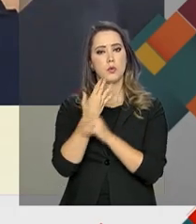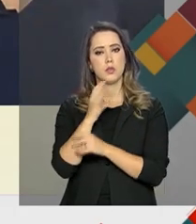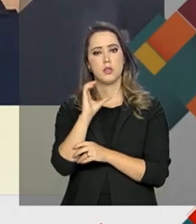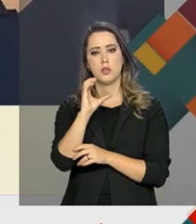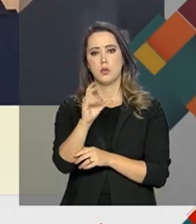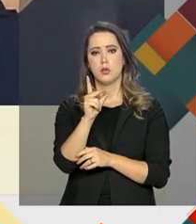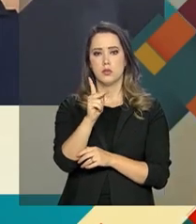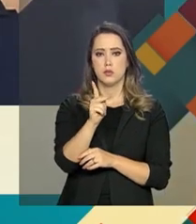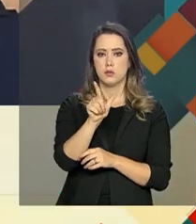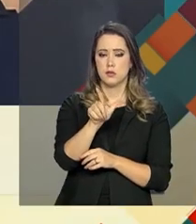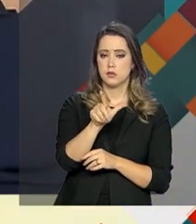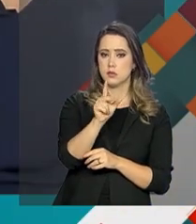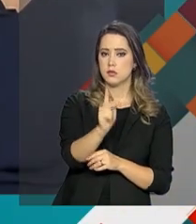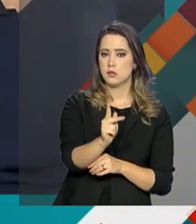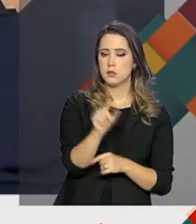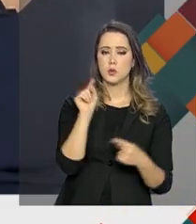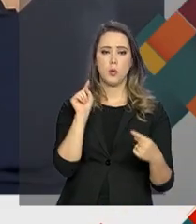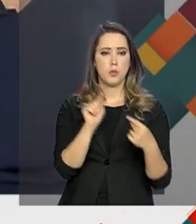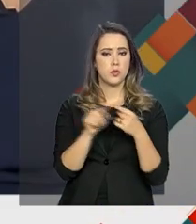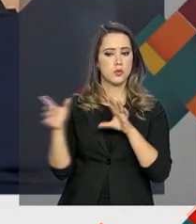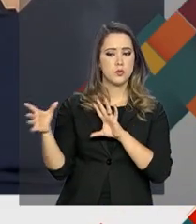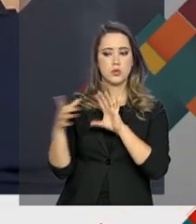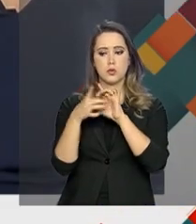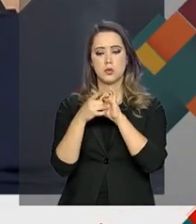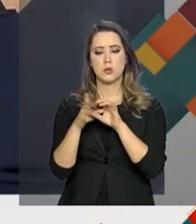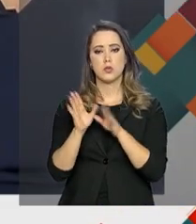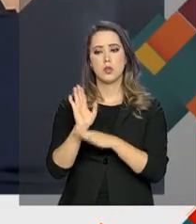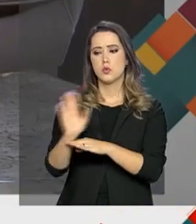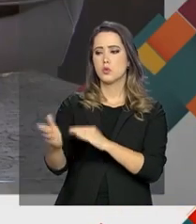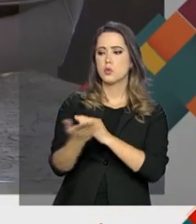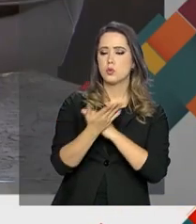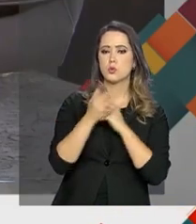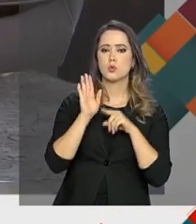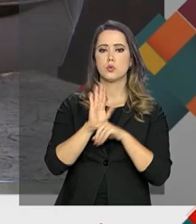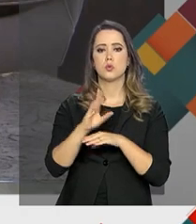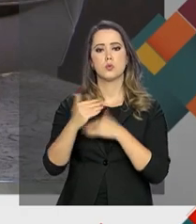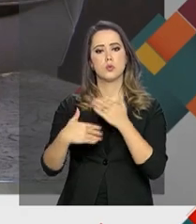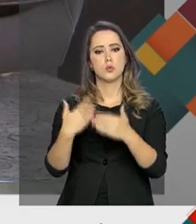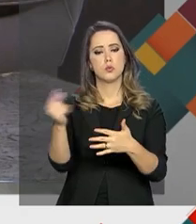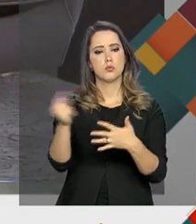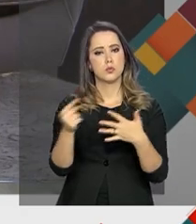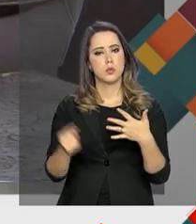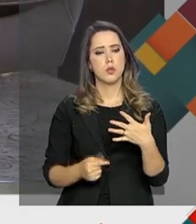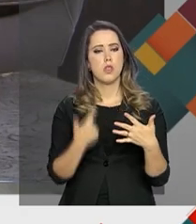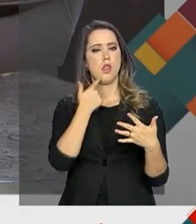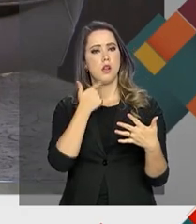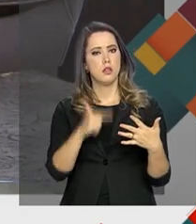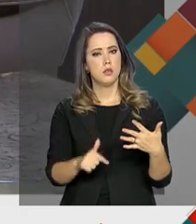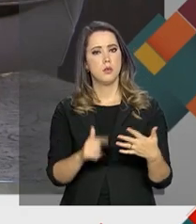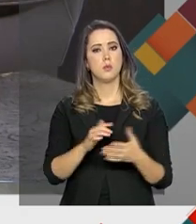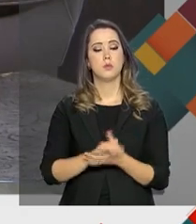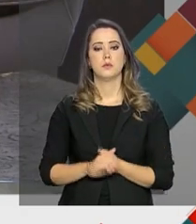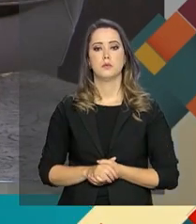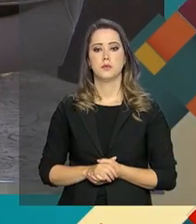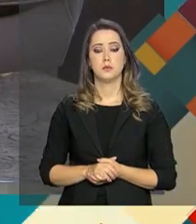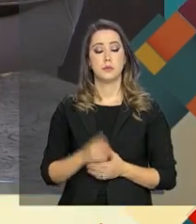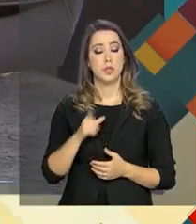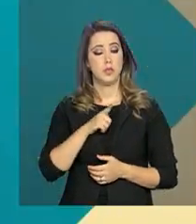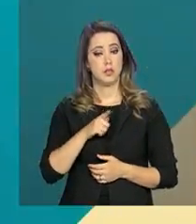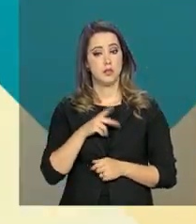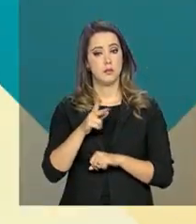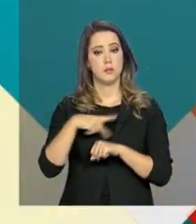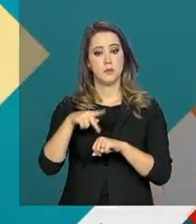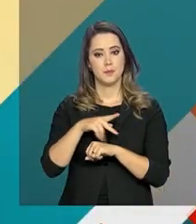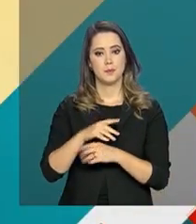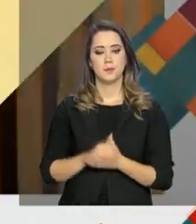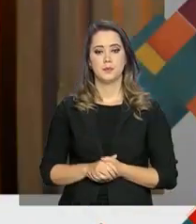estreitar os laços organizado e solidariedade os laços culturais linguísticos que existe em outros